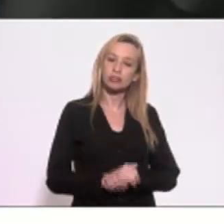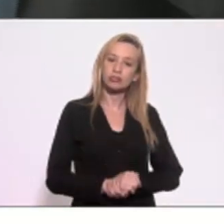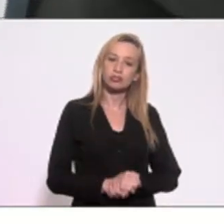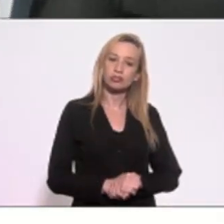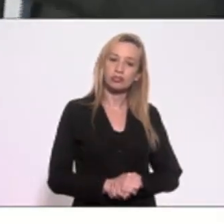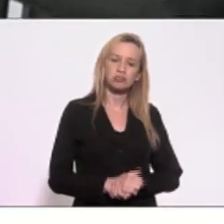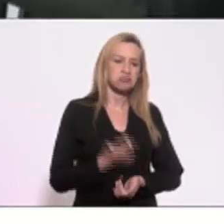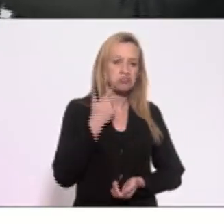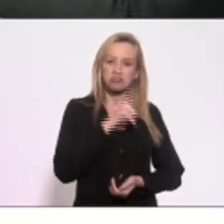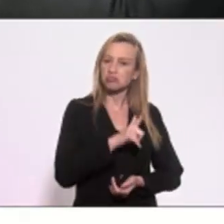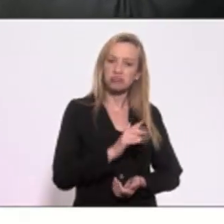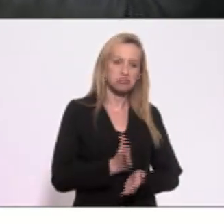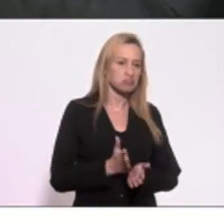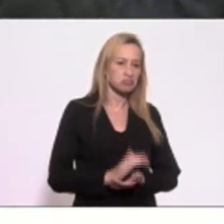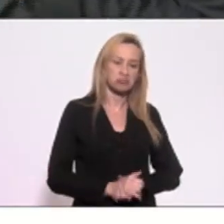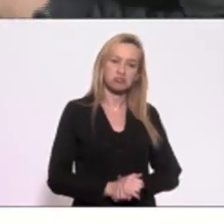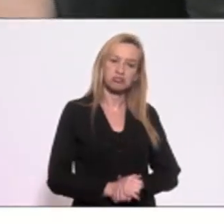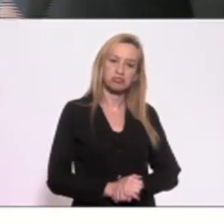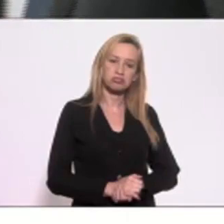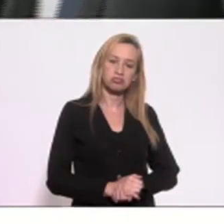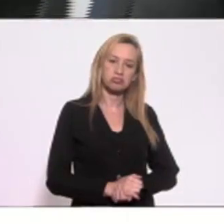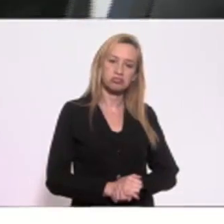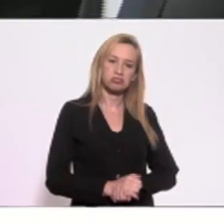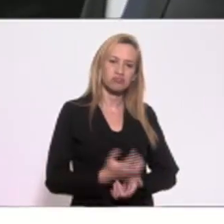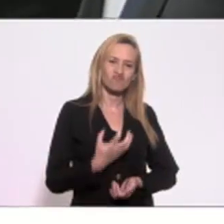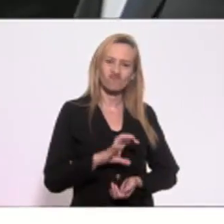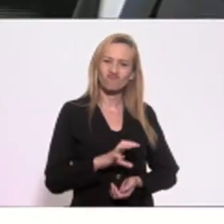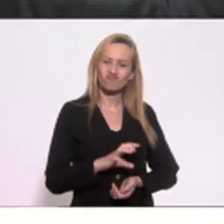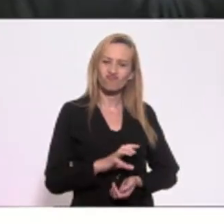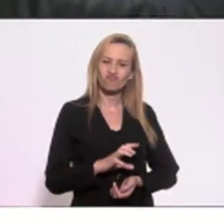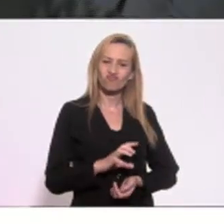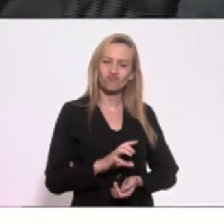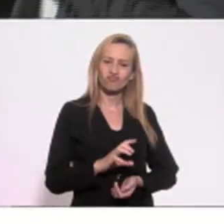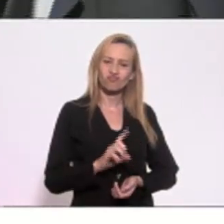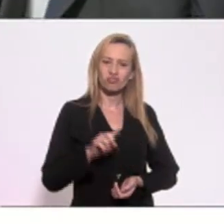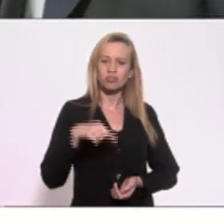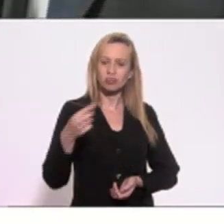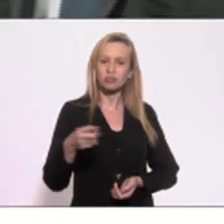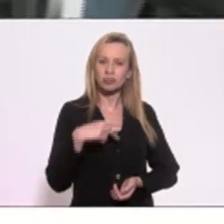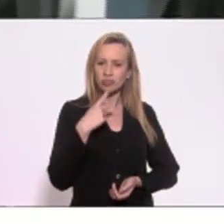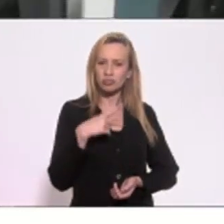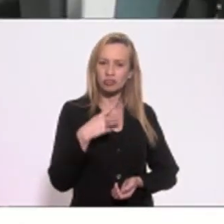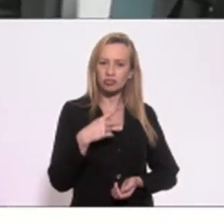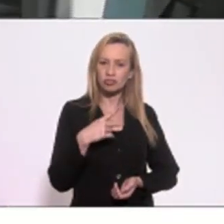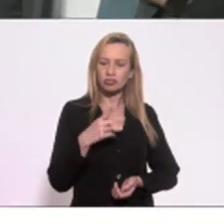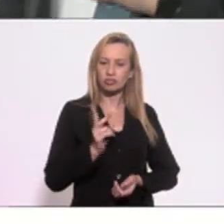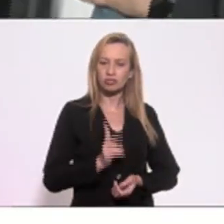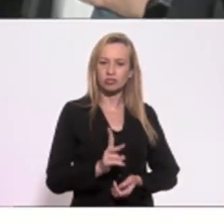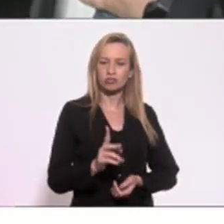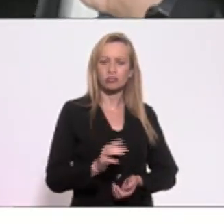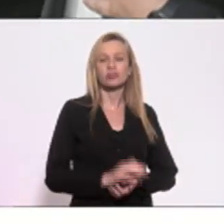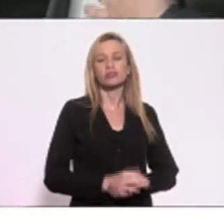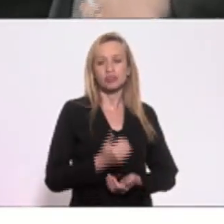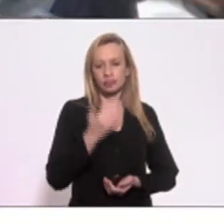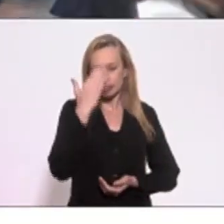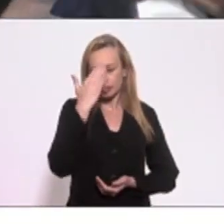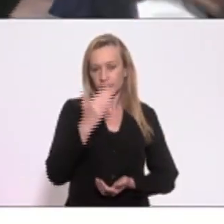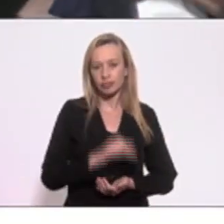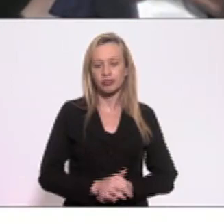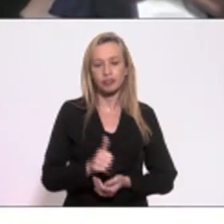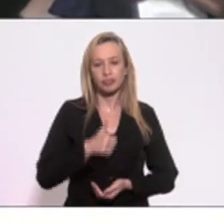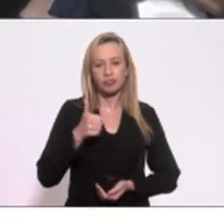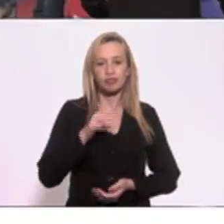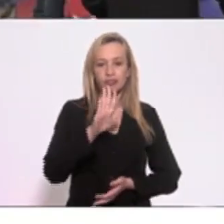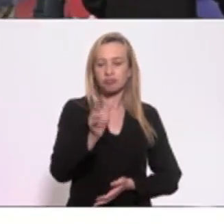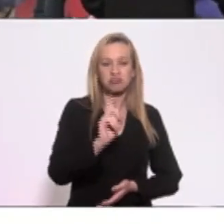Não consegue acolher. Não quer que eu adiante a pauta enquanto vocês... É melhor, senhor presidente, é melhor. Então vamos à próxima. Senhor presidente, olha aqui, não